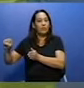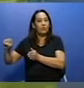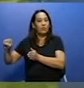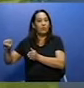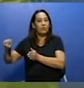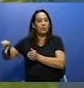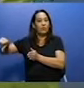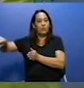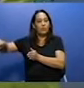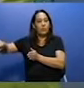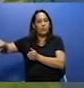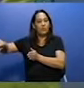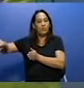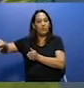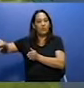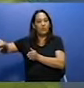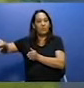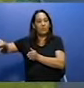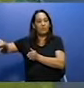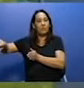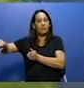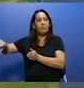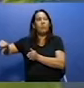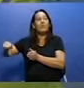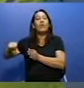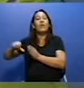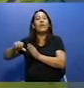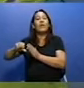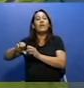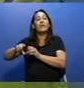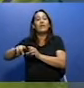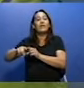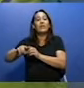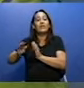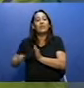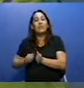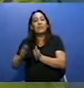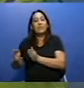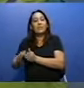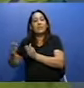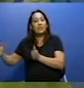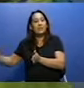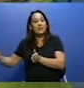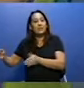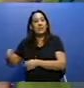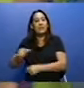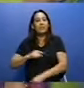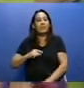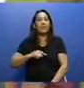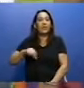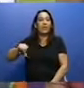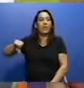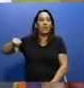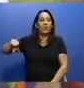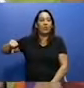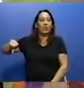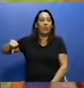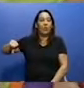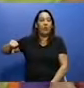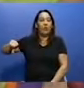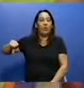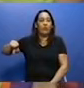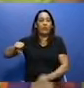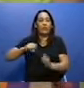7, 8, 9. A minha sequência é formada por 9